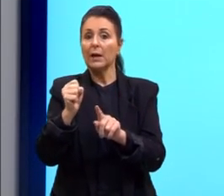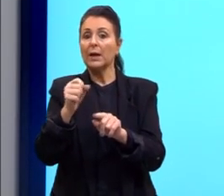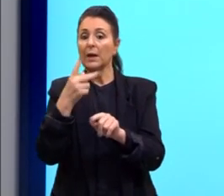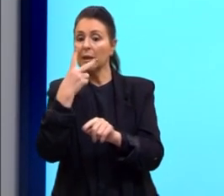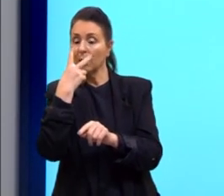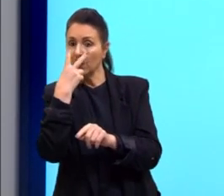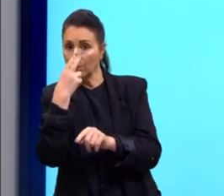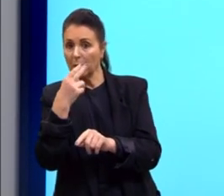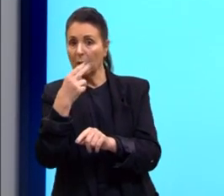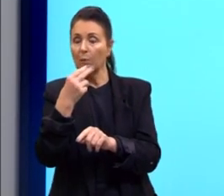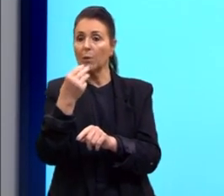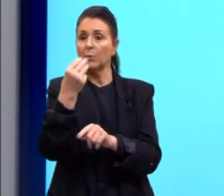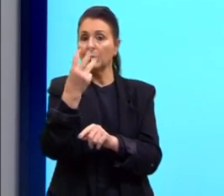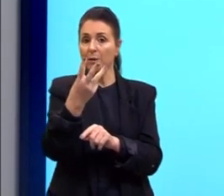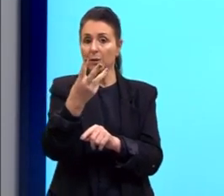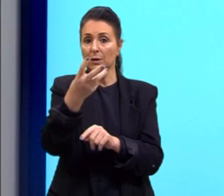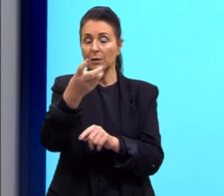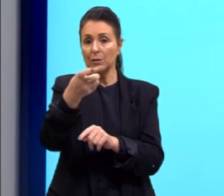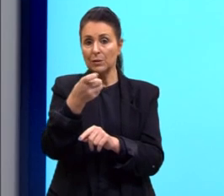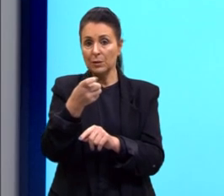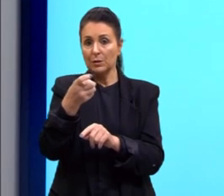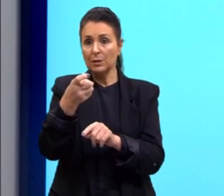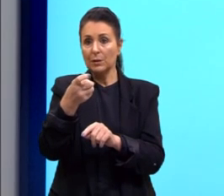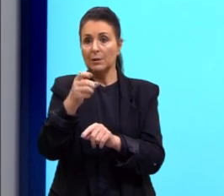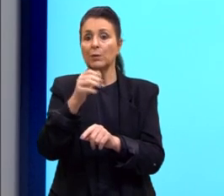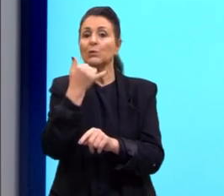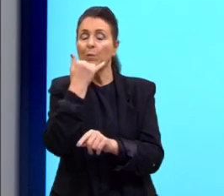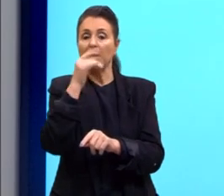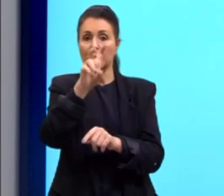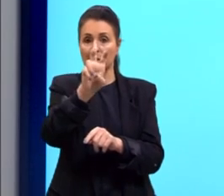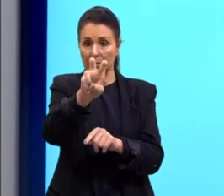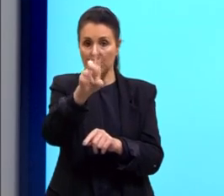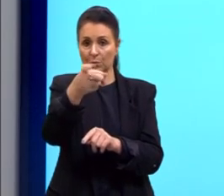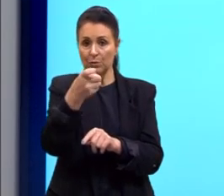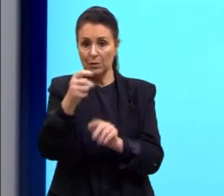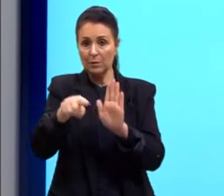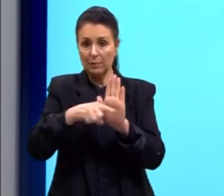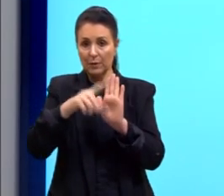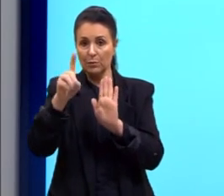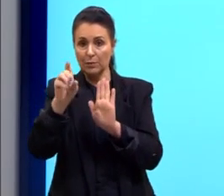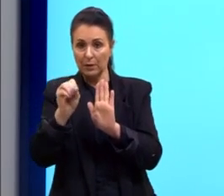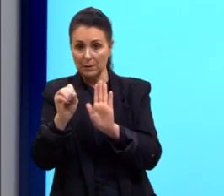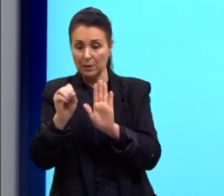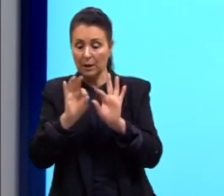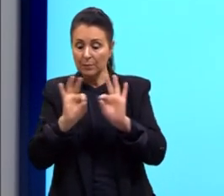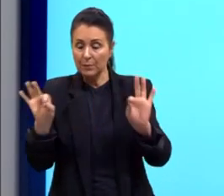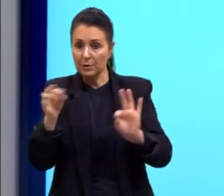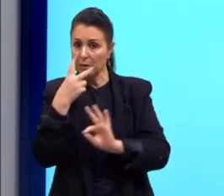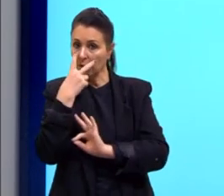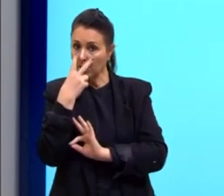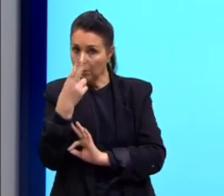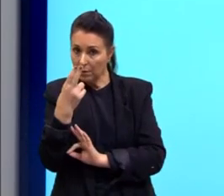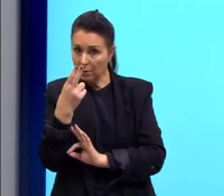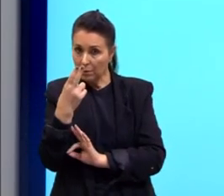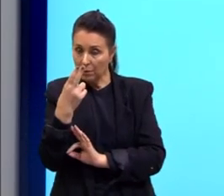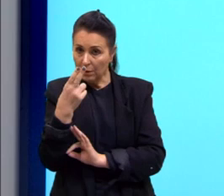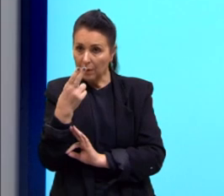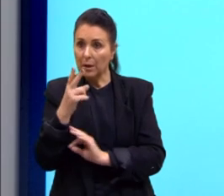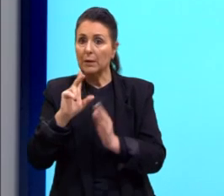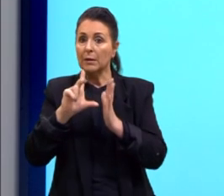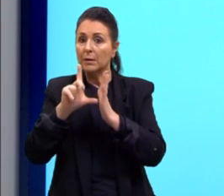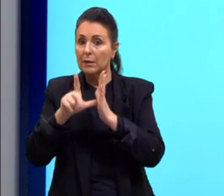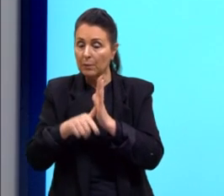menos dez eles são tão congruentes tem a mesma medida a partir disso nós conseguimos